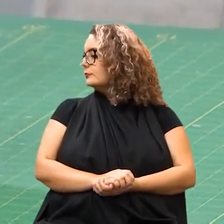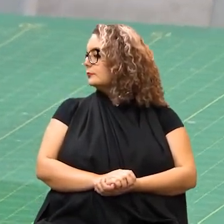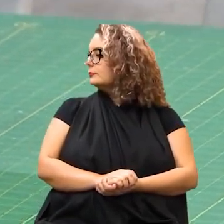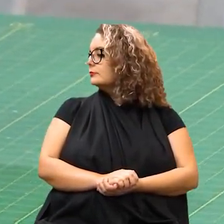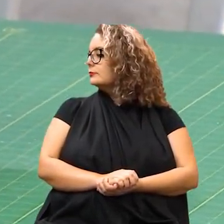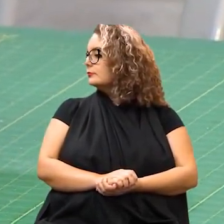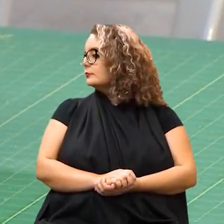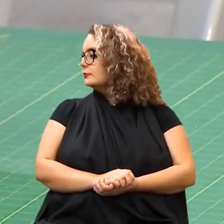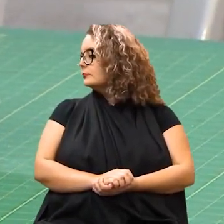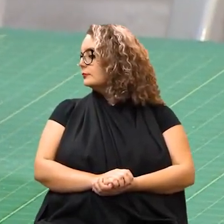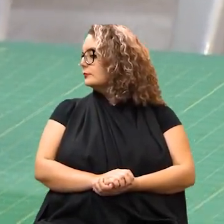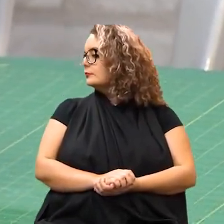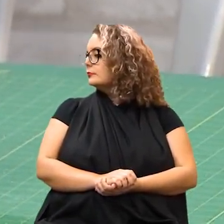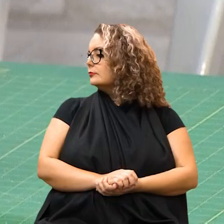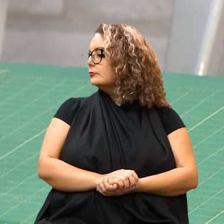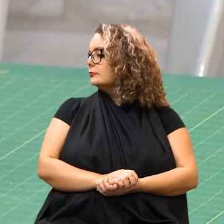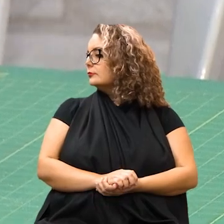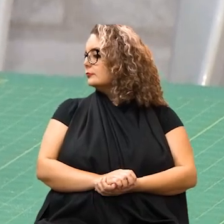Ó, prontinho.